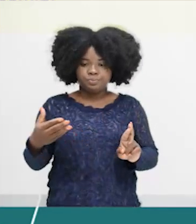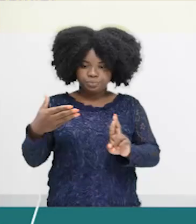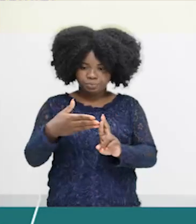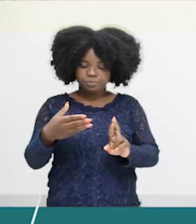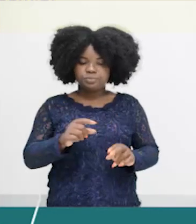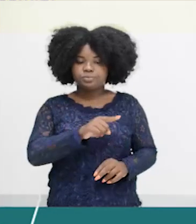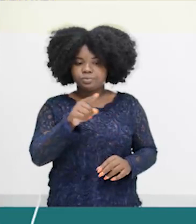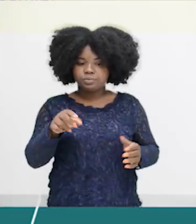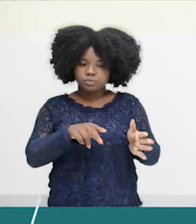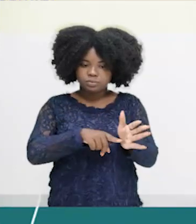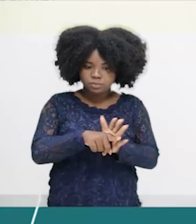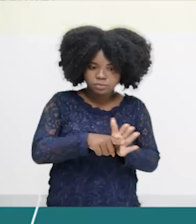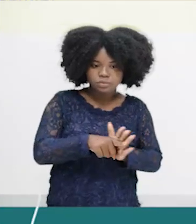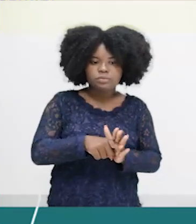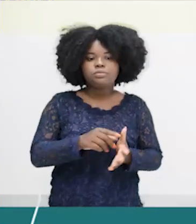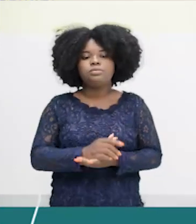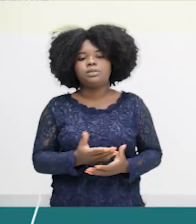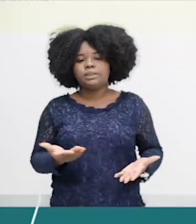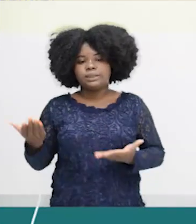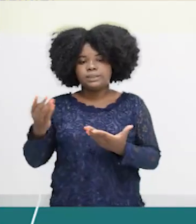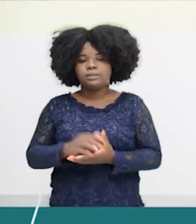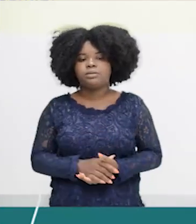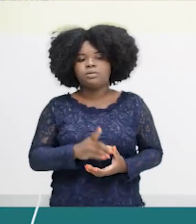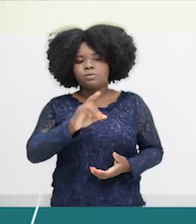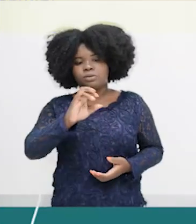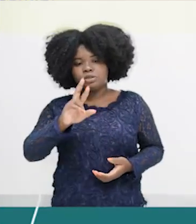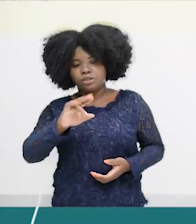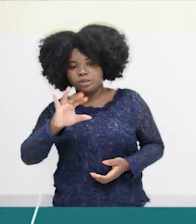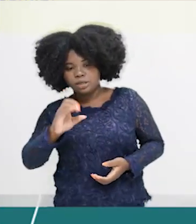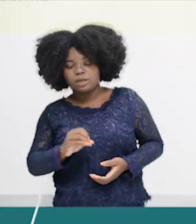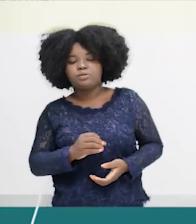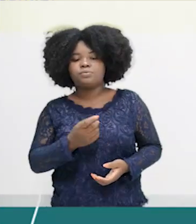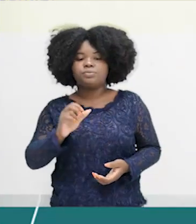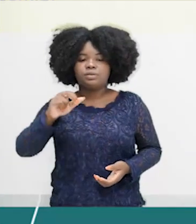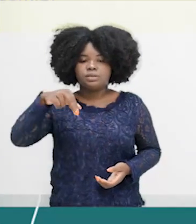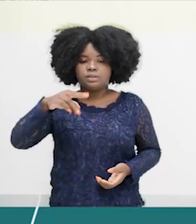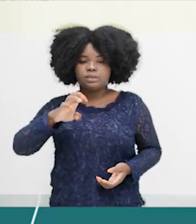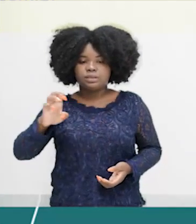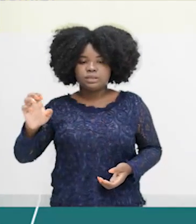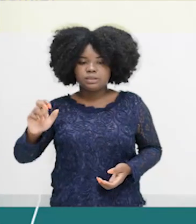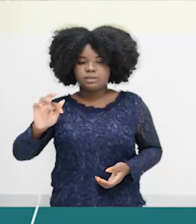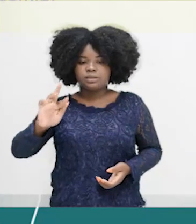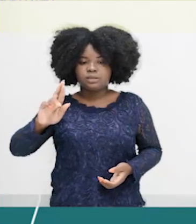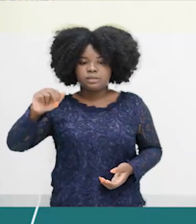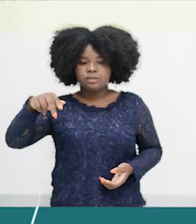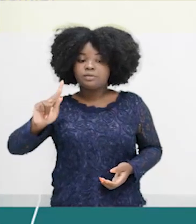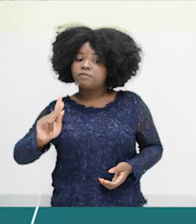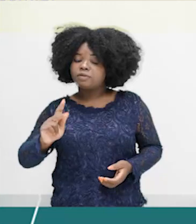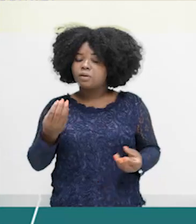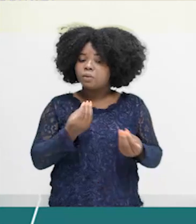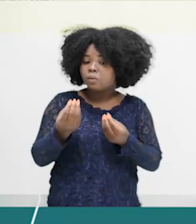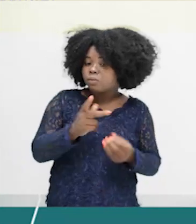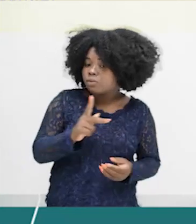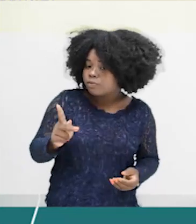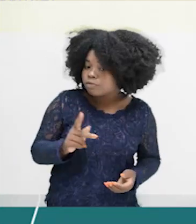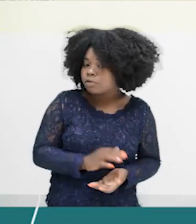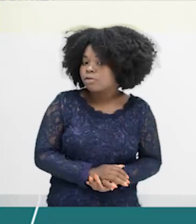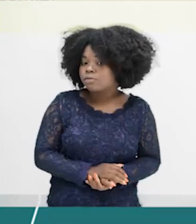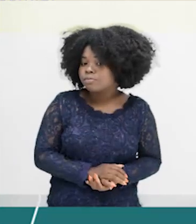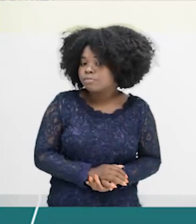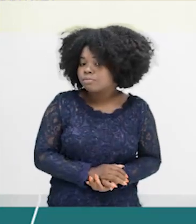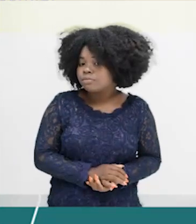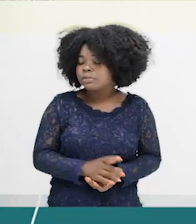quadrinho interessantíssimo, o Diário de Anne Frank. O Diário de Anne Frank, como assim, professor? Você consegue achar na internet com relativa facilidade